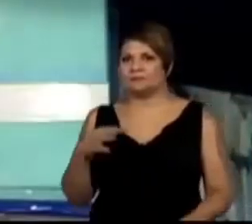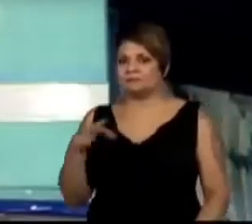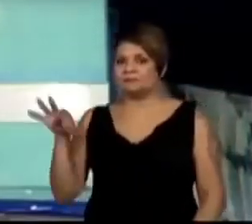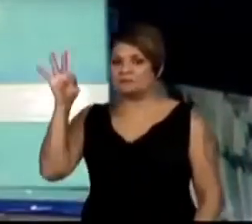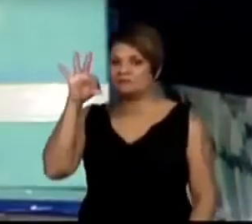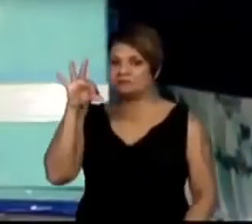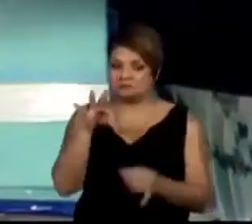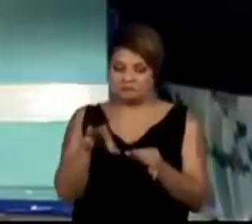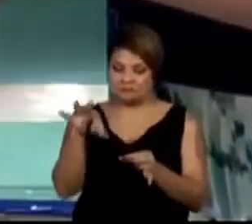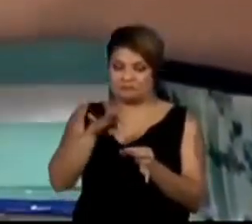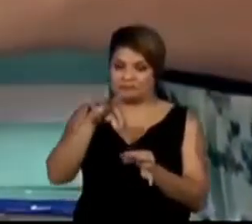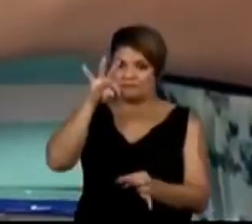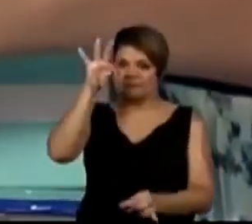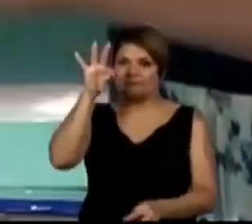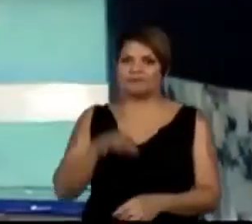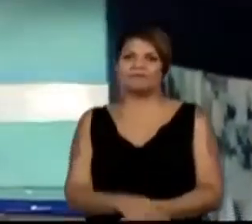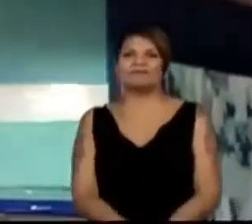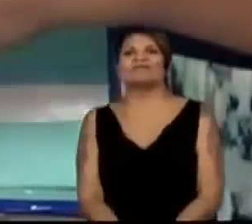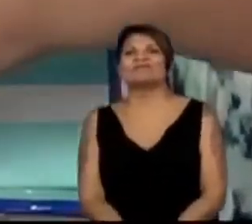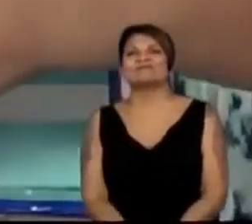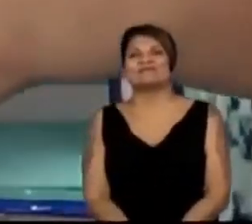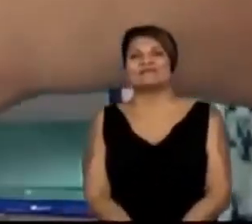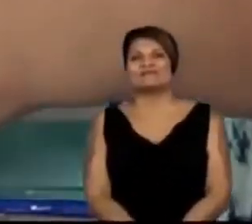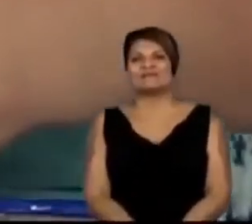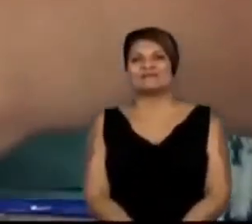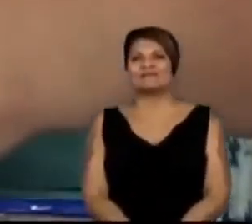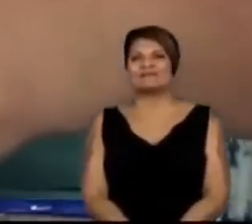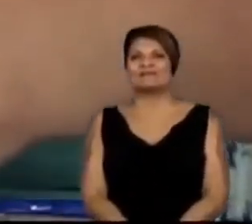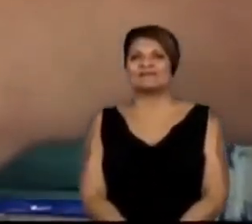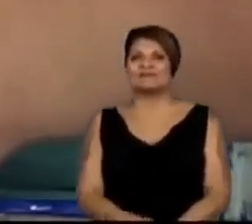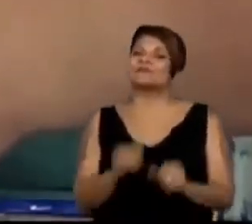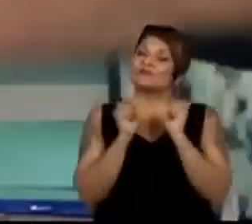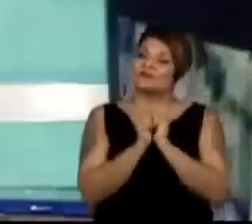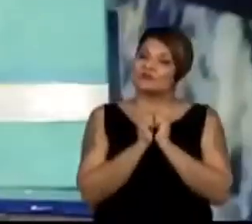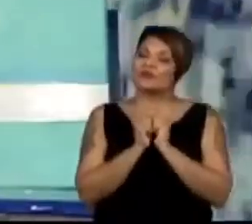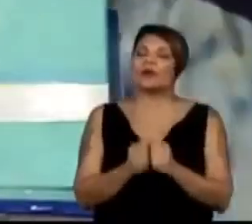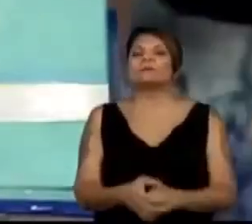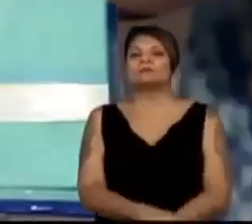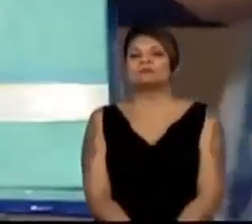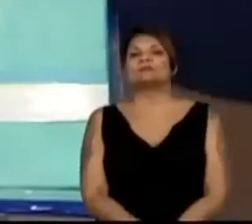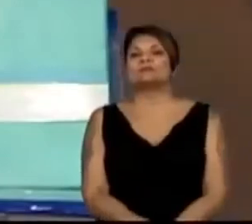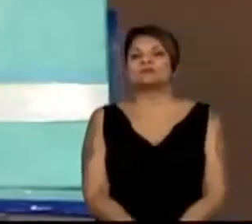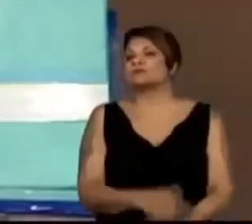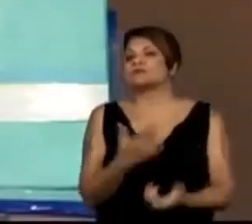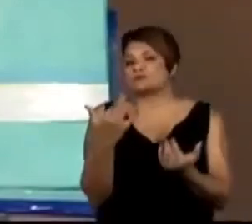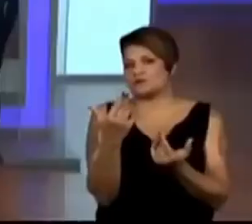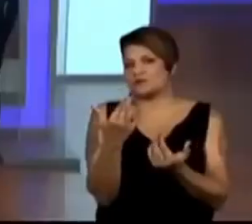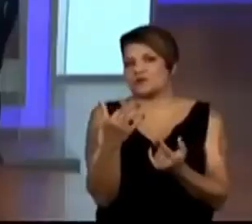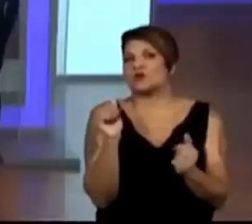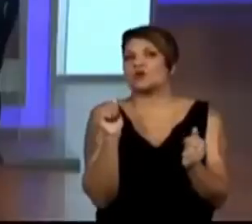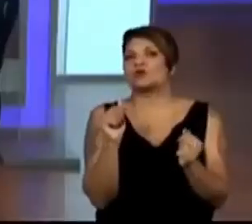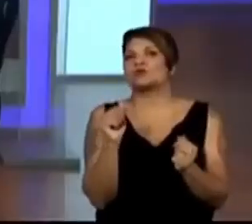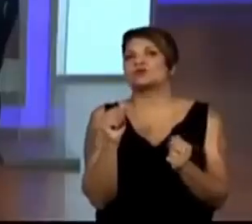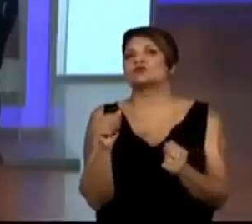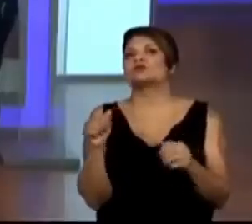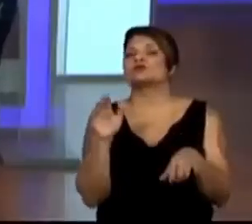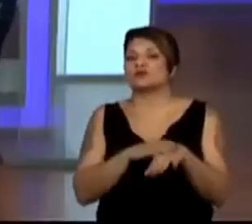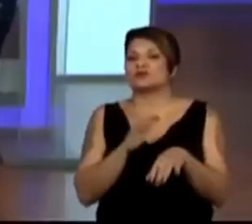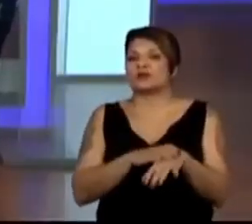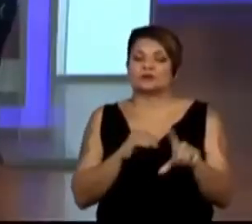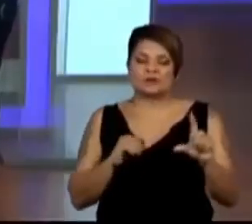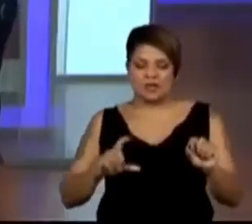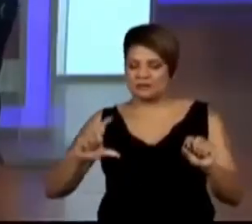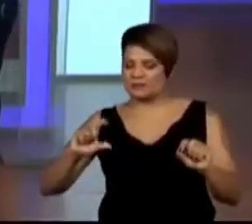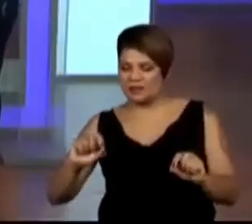acho. E como? E aí eu vou juntar as barrinhas que são as dezenas, igual vocês fizeram aqui, ó. Quando vocês uniram, ó, 10